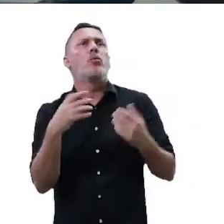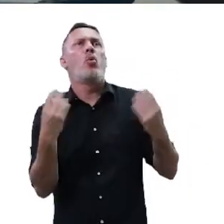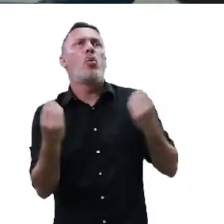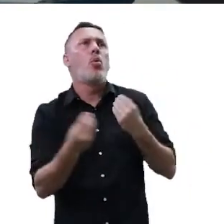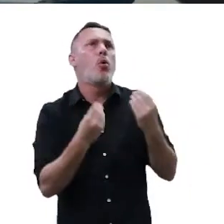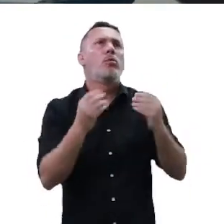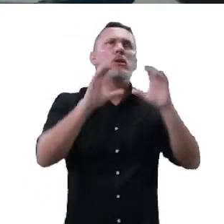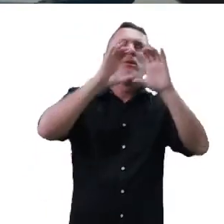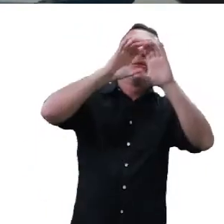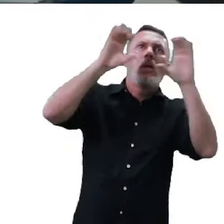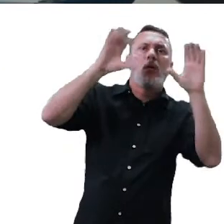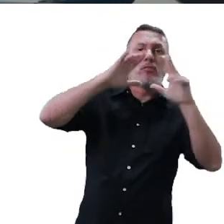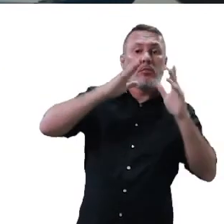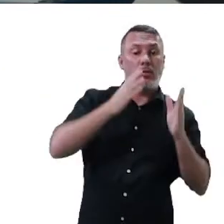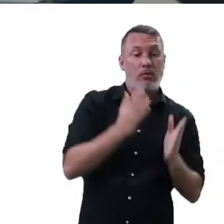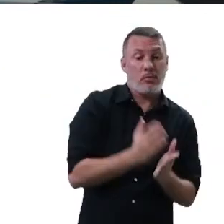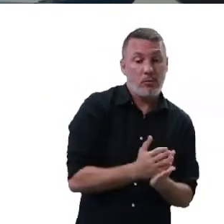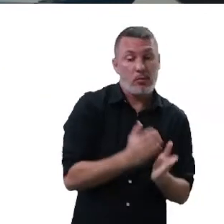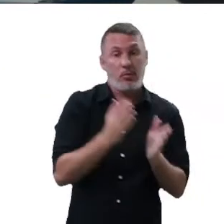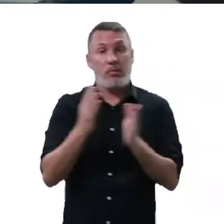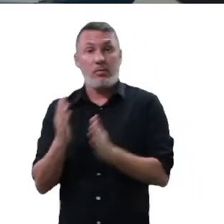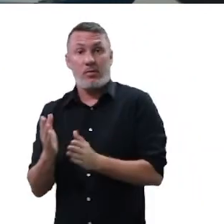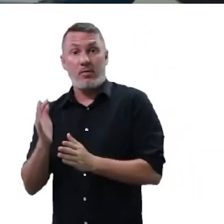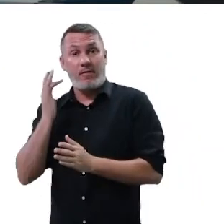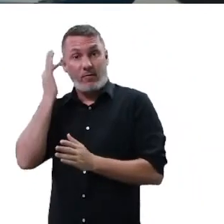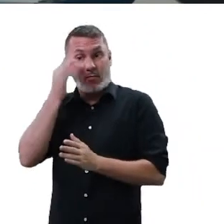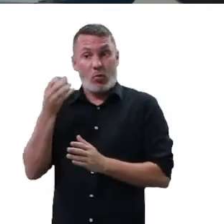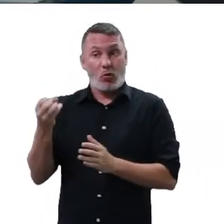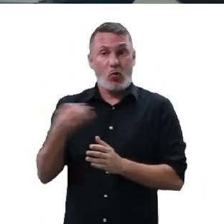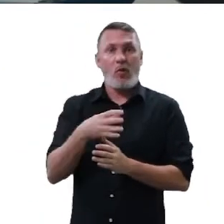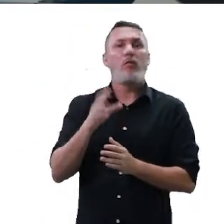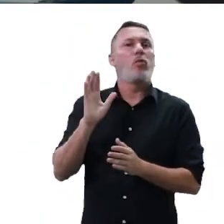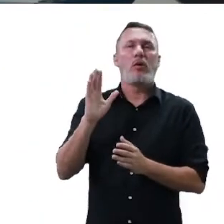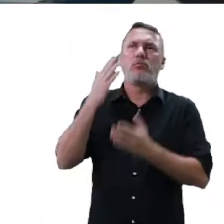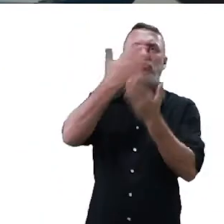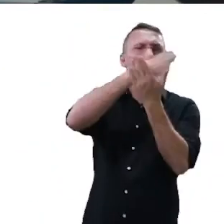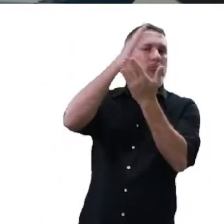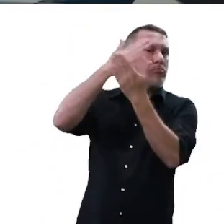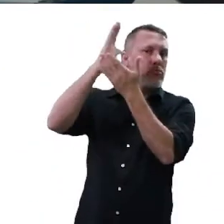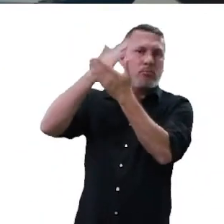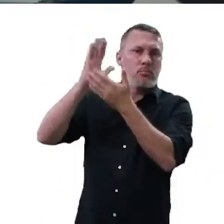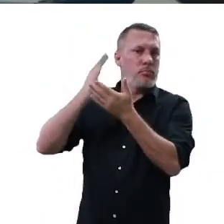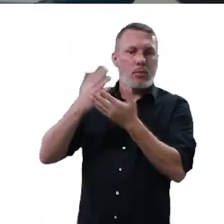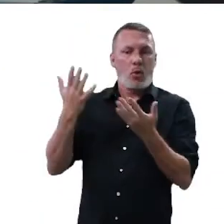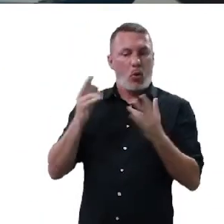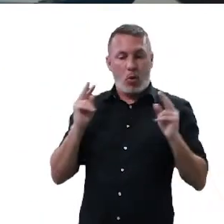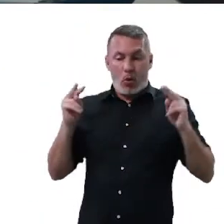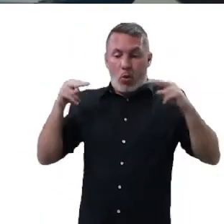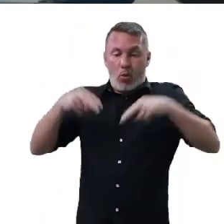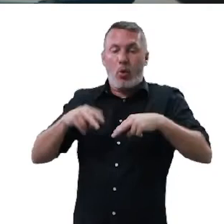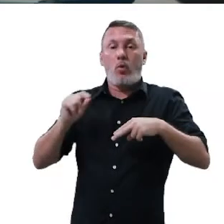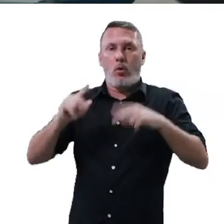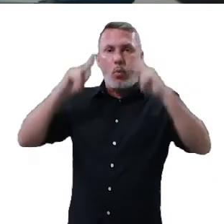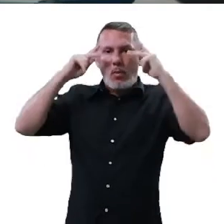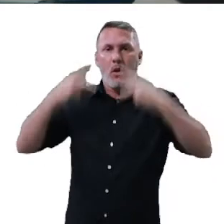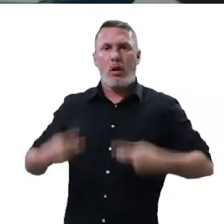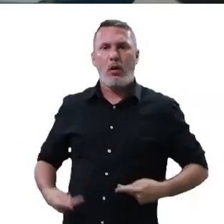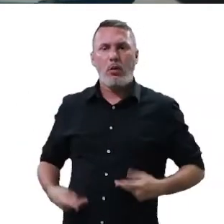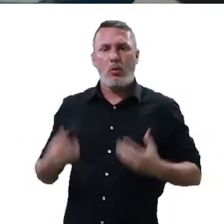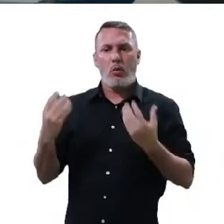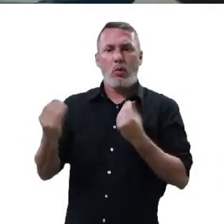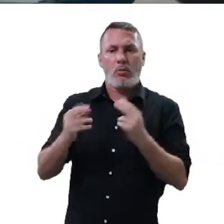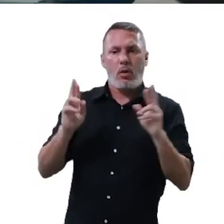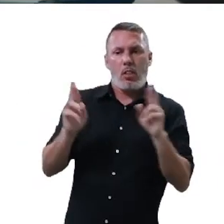universo. Então, agora, o próximo passo da filosofia é um olhar para dentro de nós. A filosofia